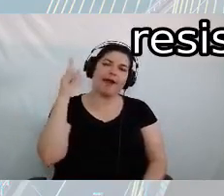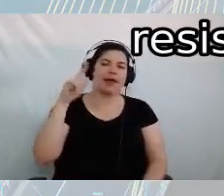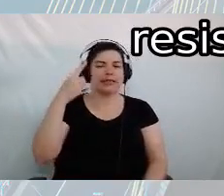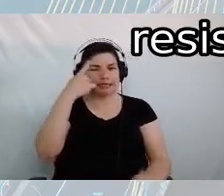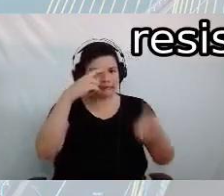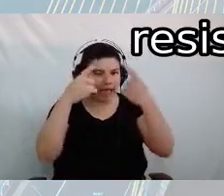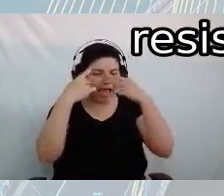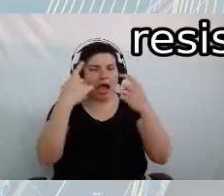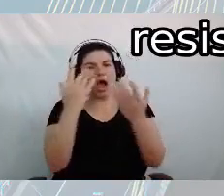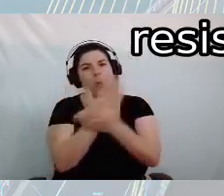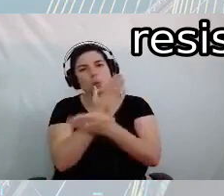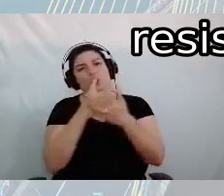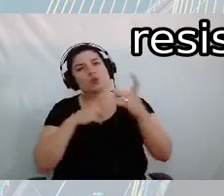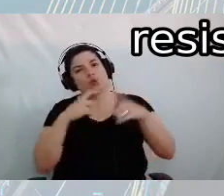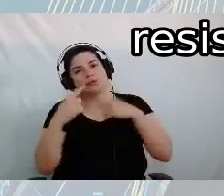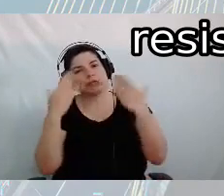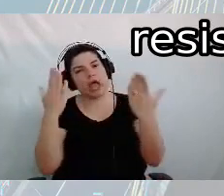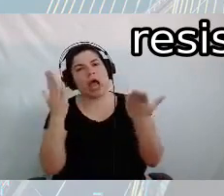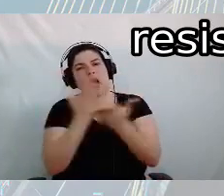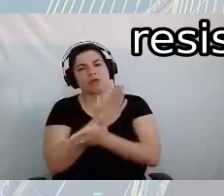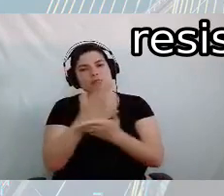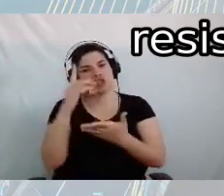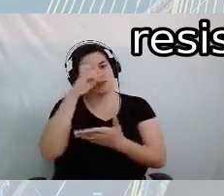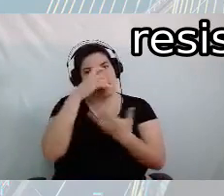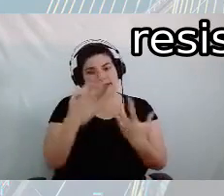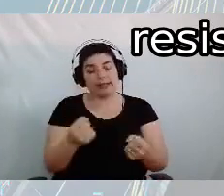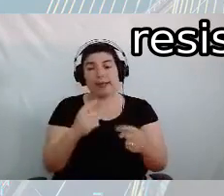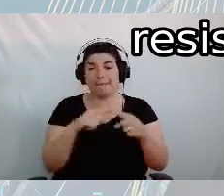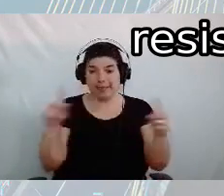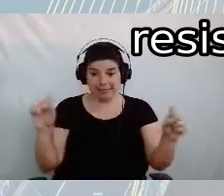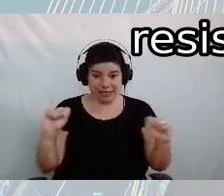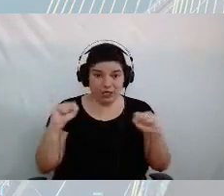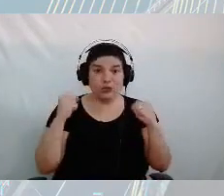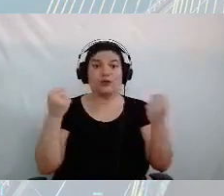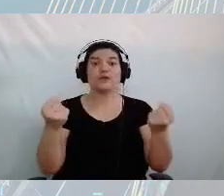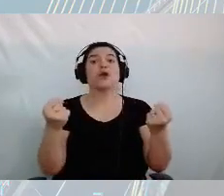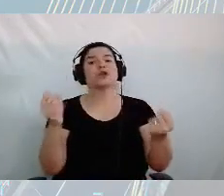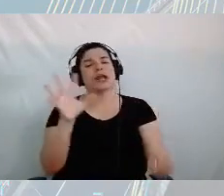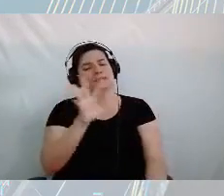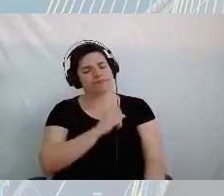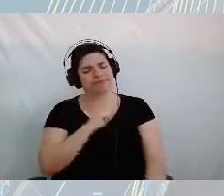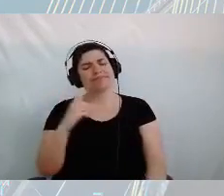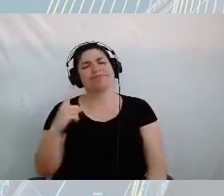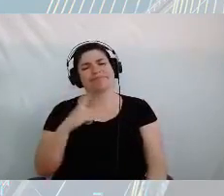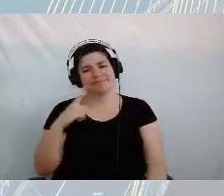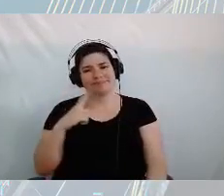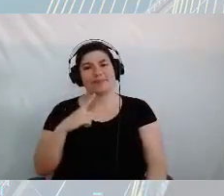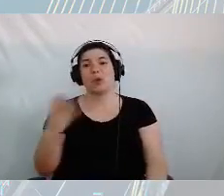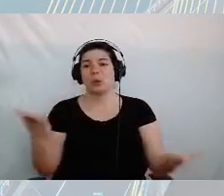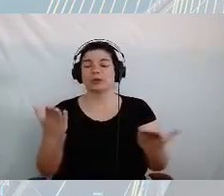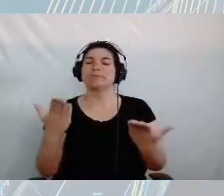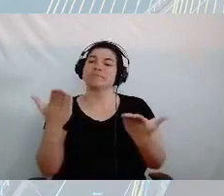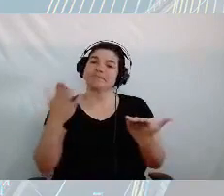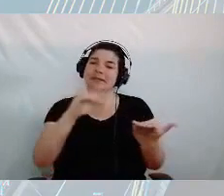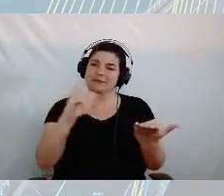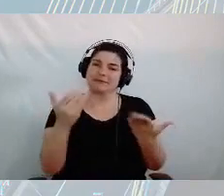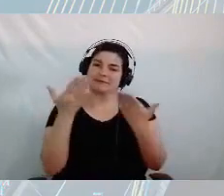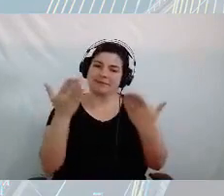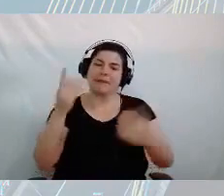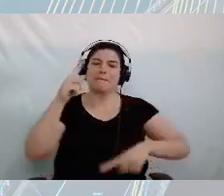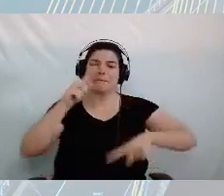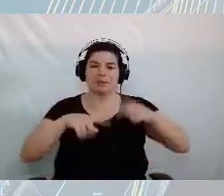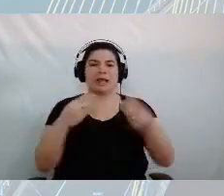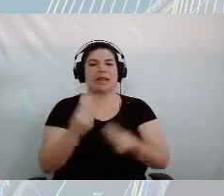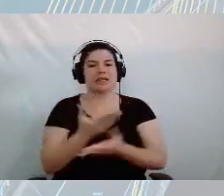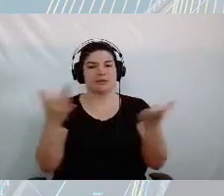algumas resistências, mas nunca foi falta de perseverança e falta de amor. Hoje a gente pode contemplar, o nosso produto está lançado, ele está no